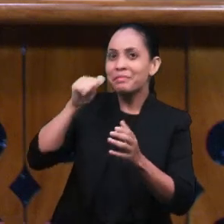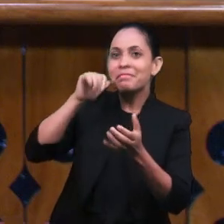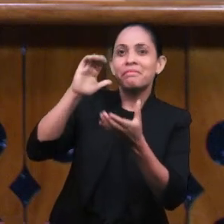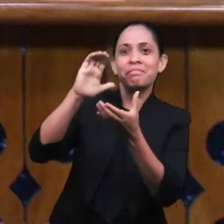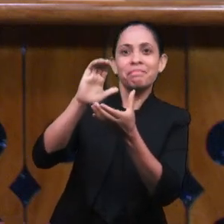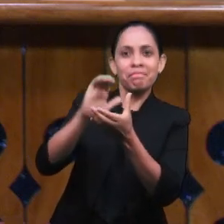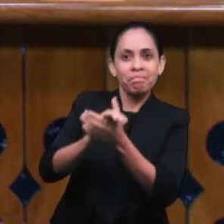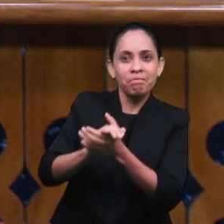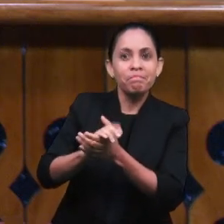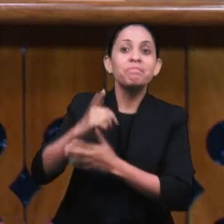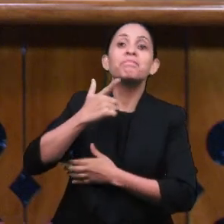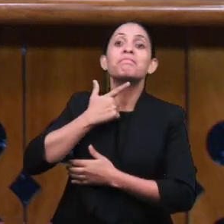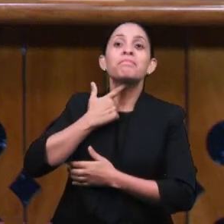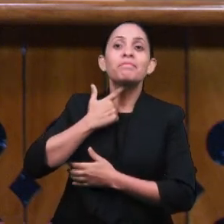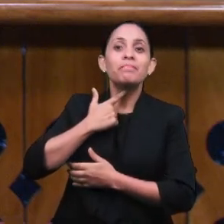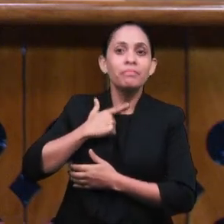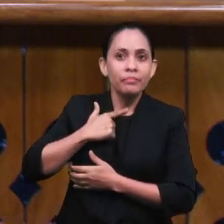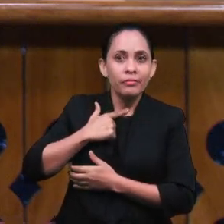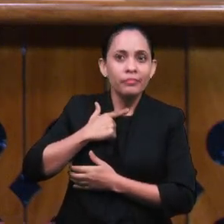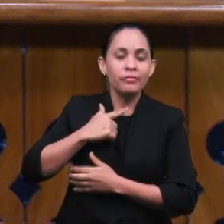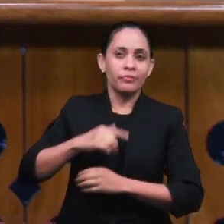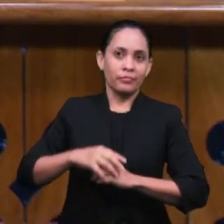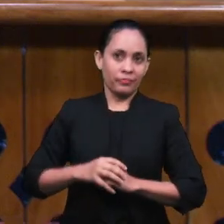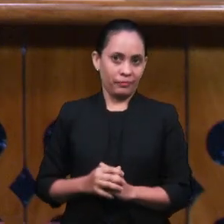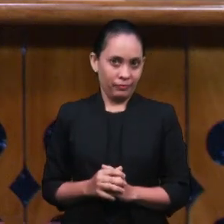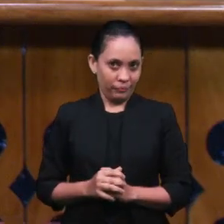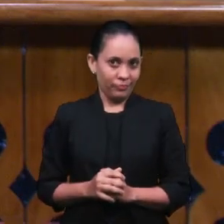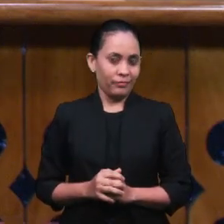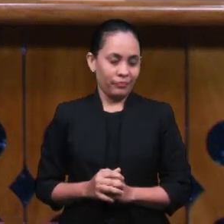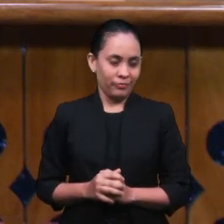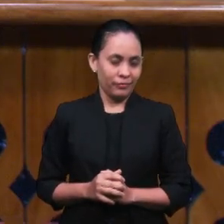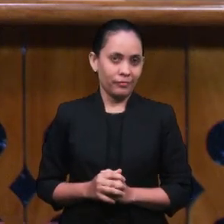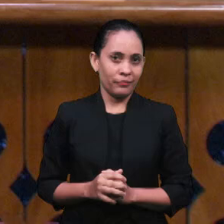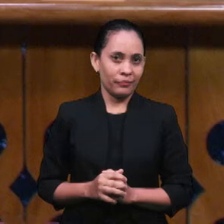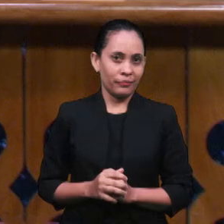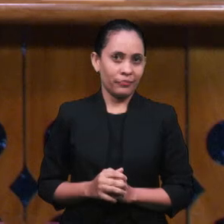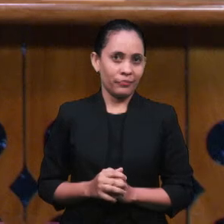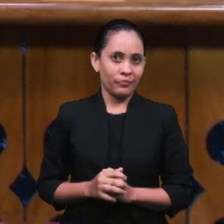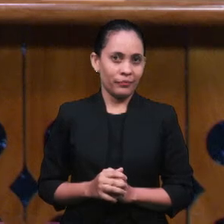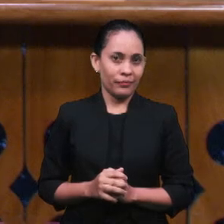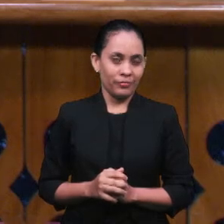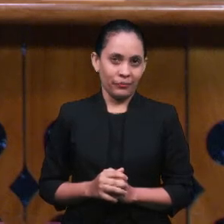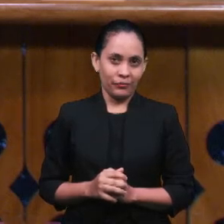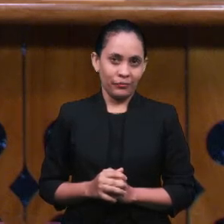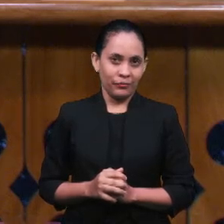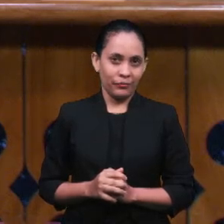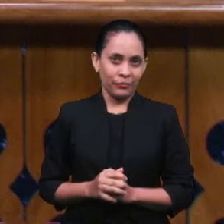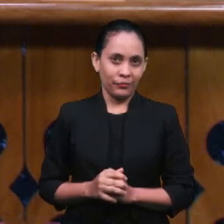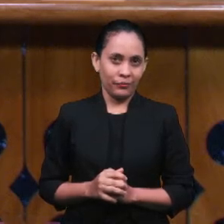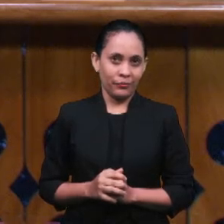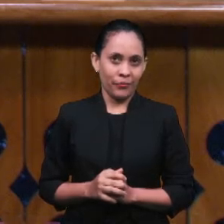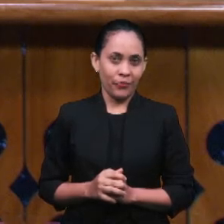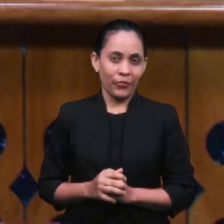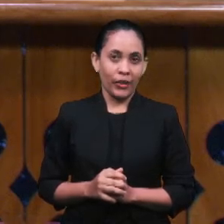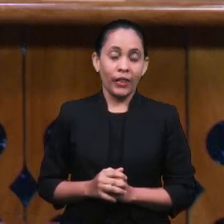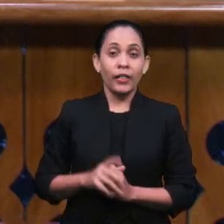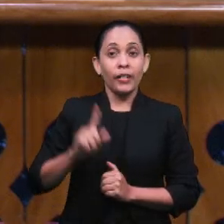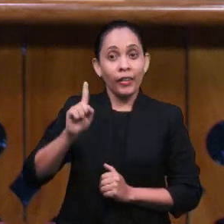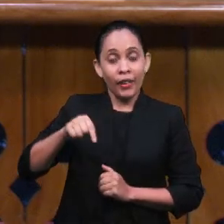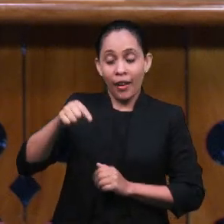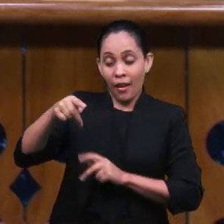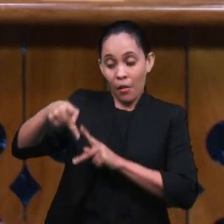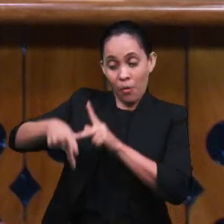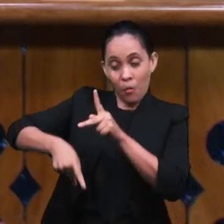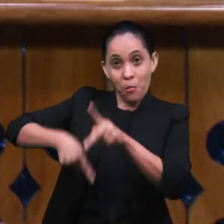começa a falar a respeito desse ambiente, dessa igreja, dessa